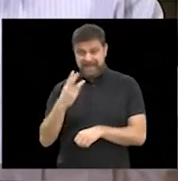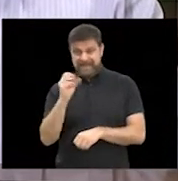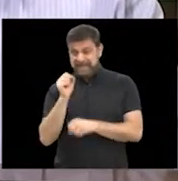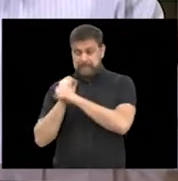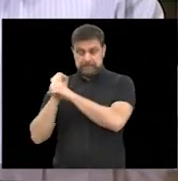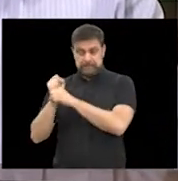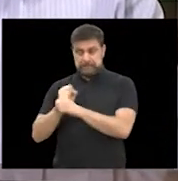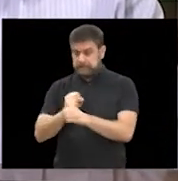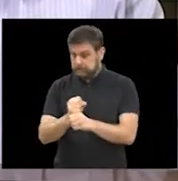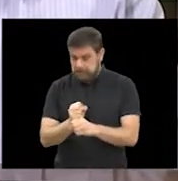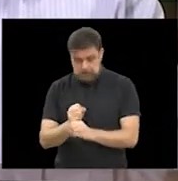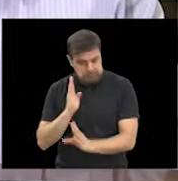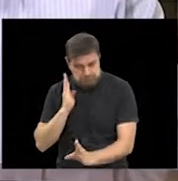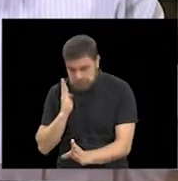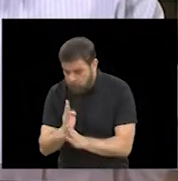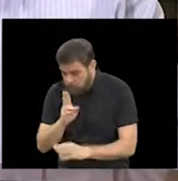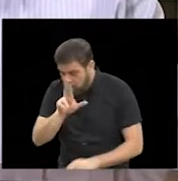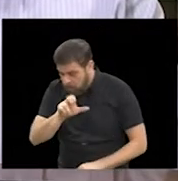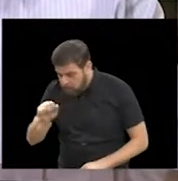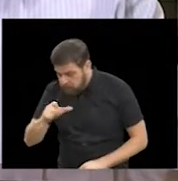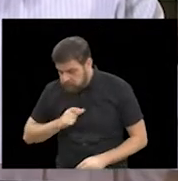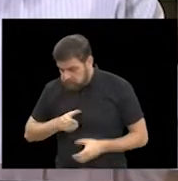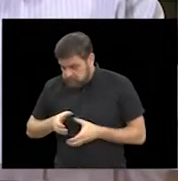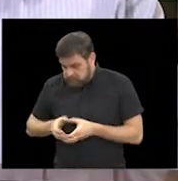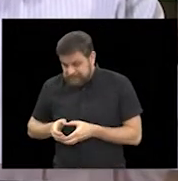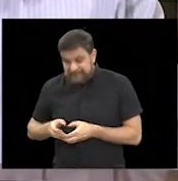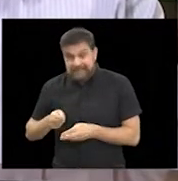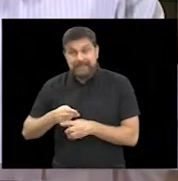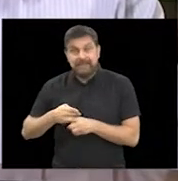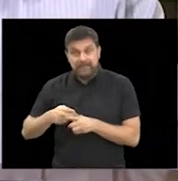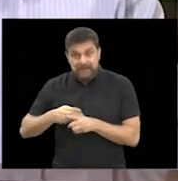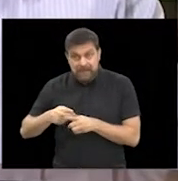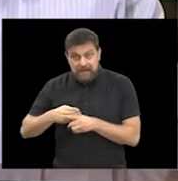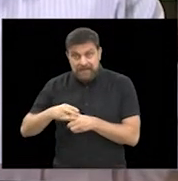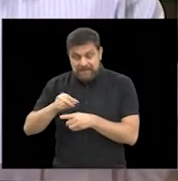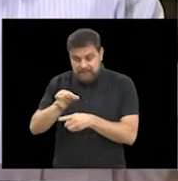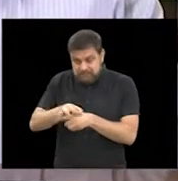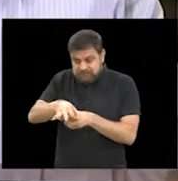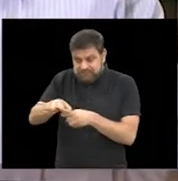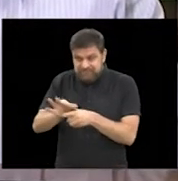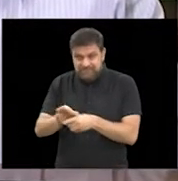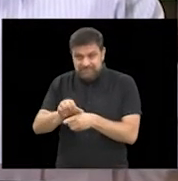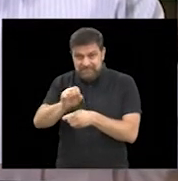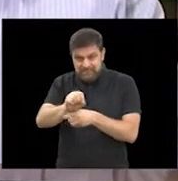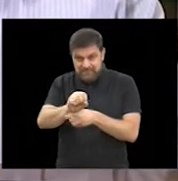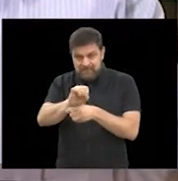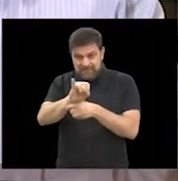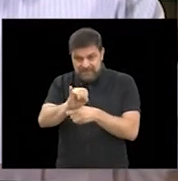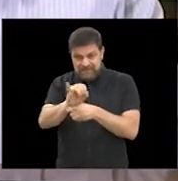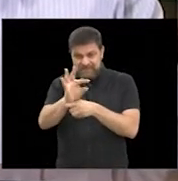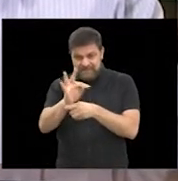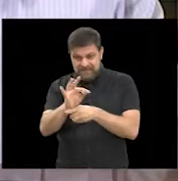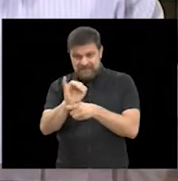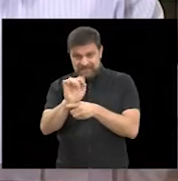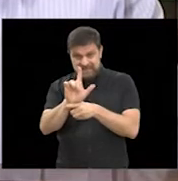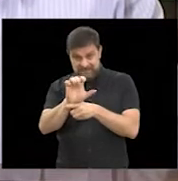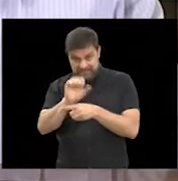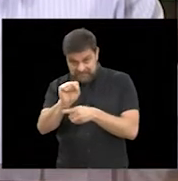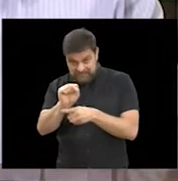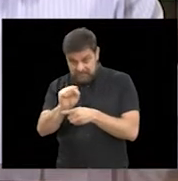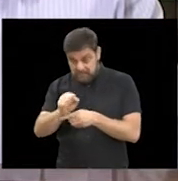anos que eu não via isso. Isso é uma sífilis gástrica. E depois eu acabei tendo um outro